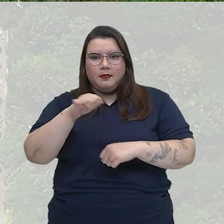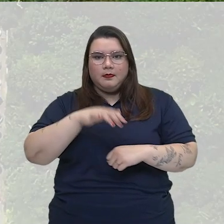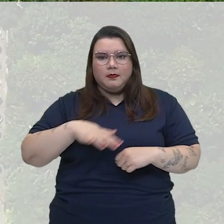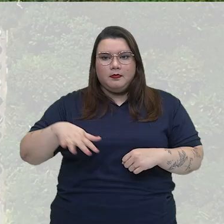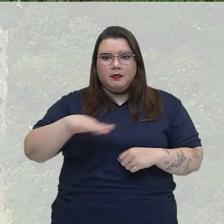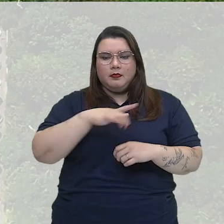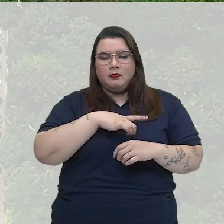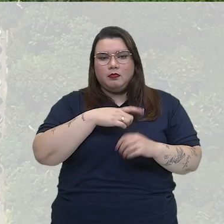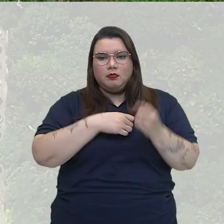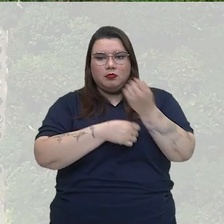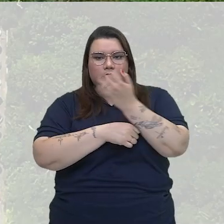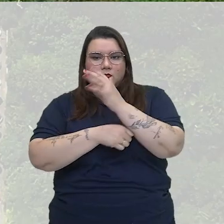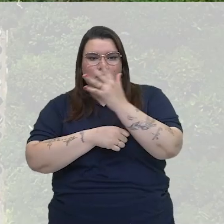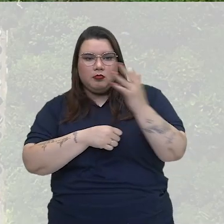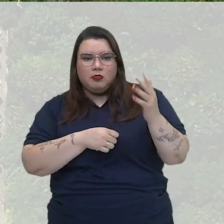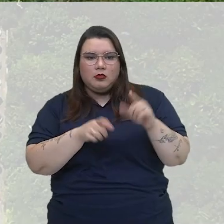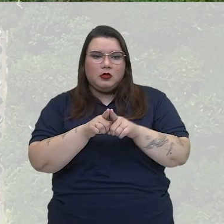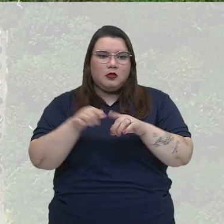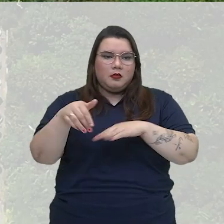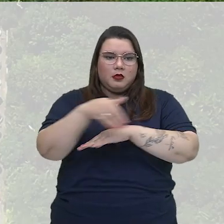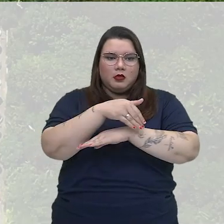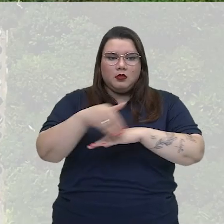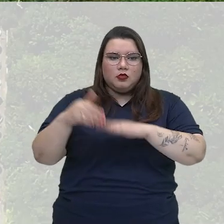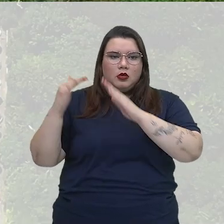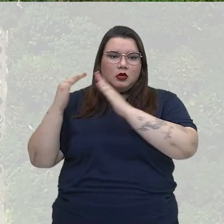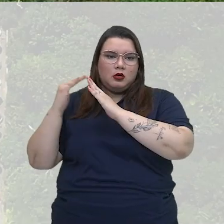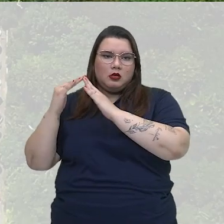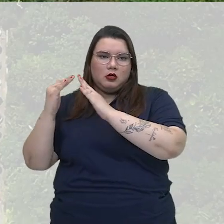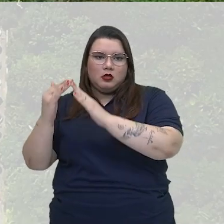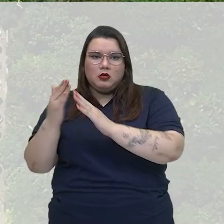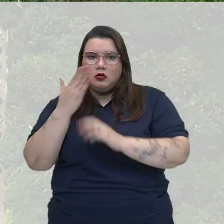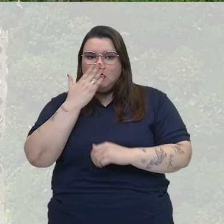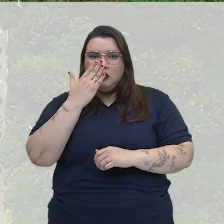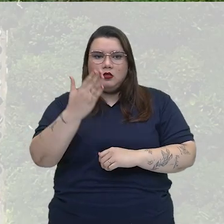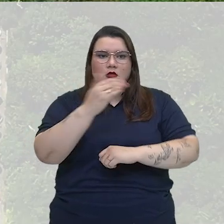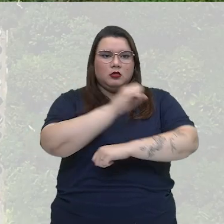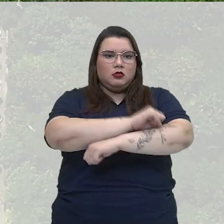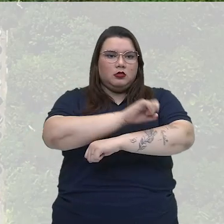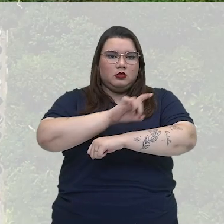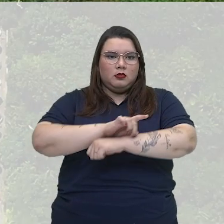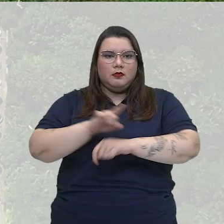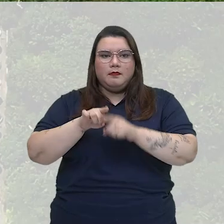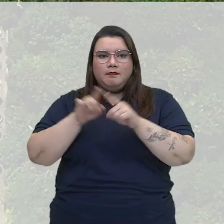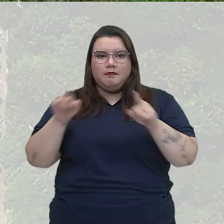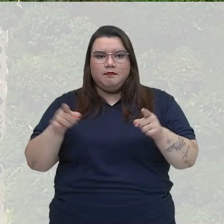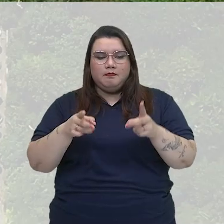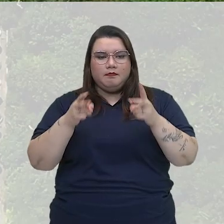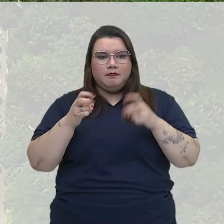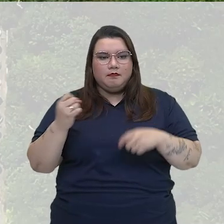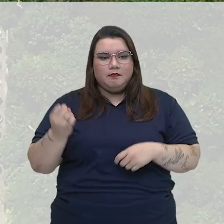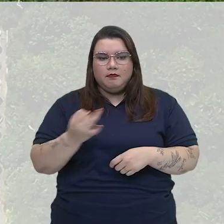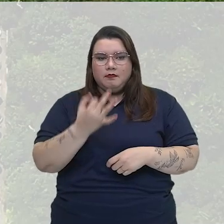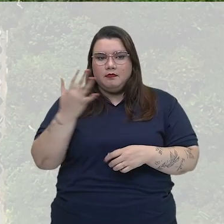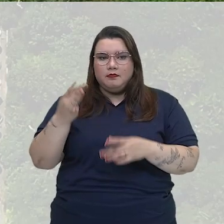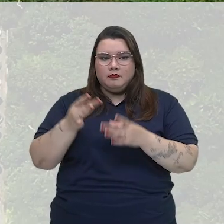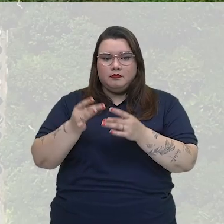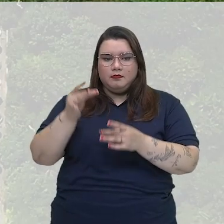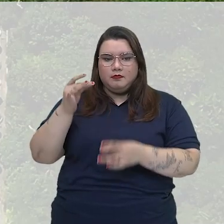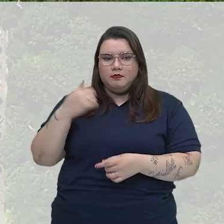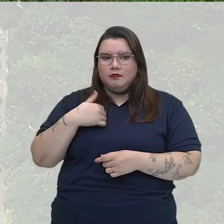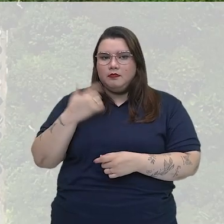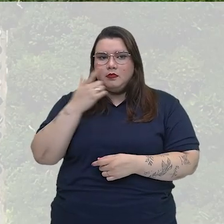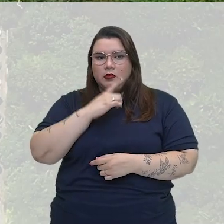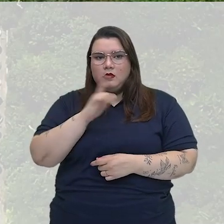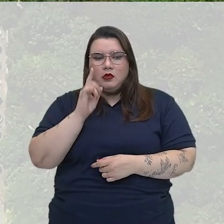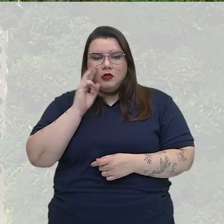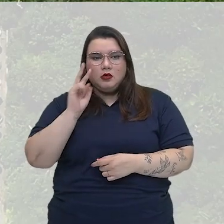parte de floresta já vai para a rua e as residências que tem à frente da SEDUC. Mas olha a quantidade de detalhes. Eu não consigo